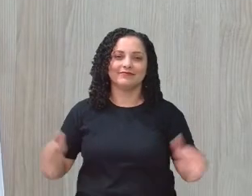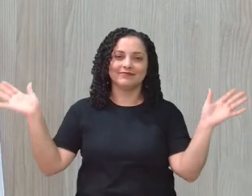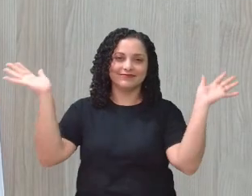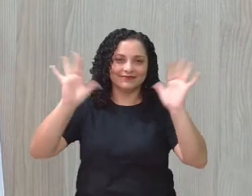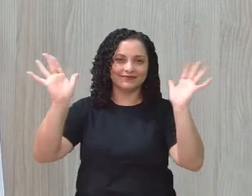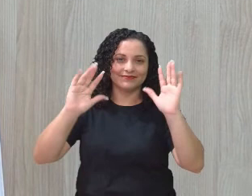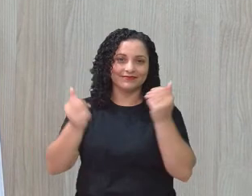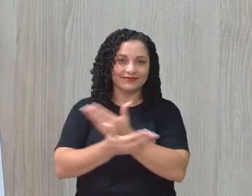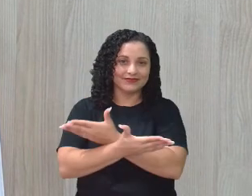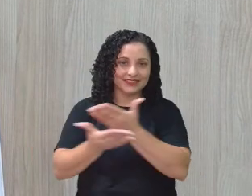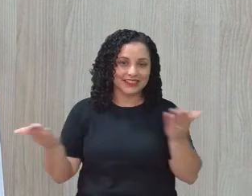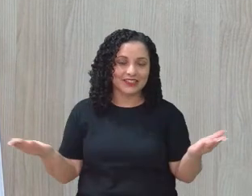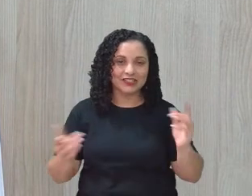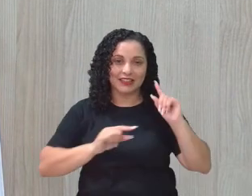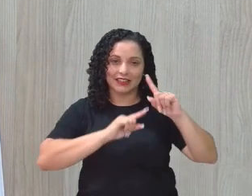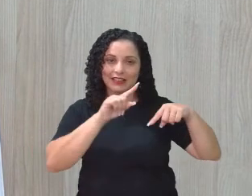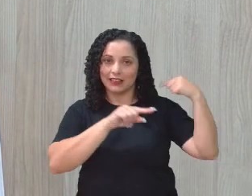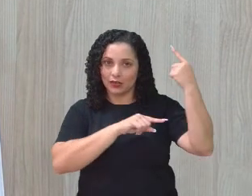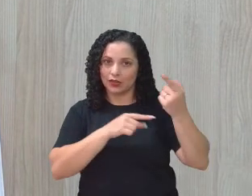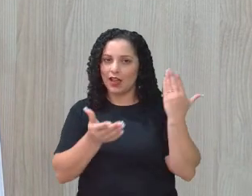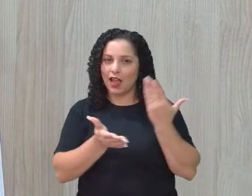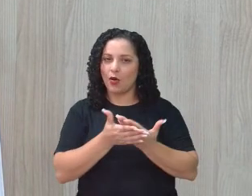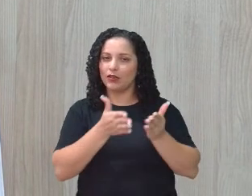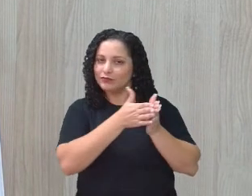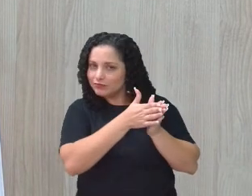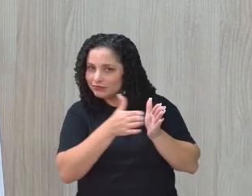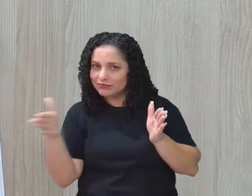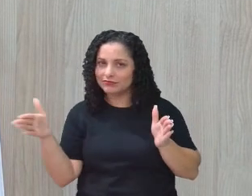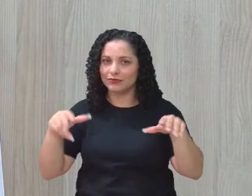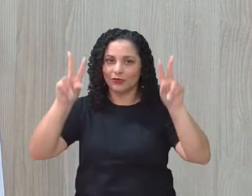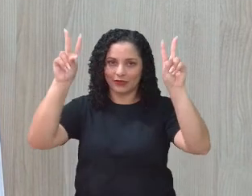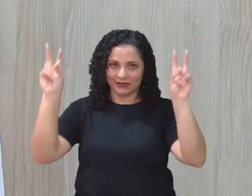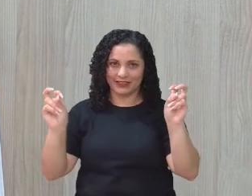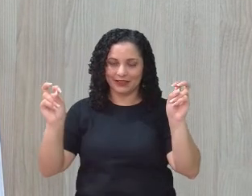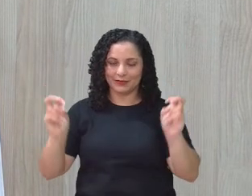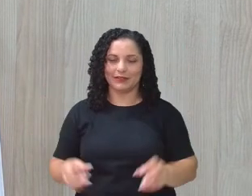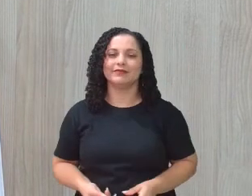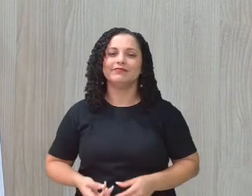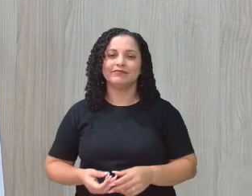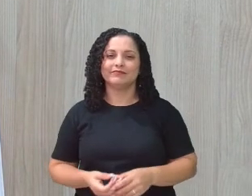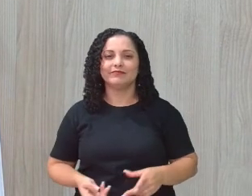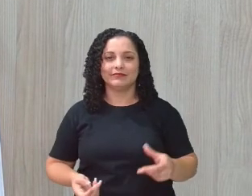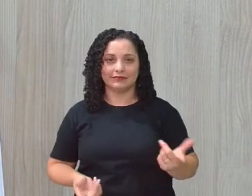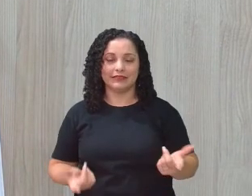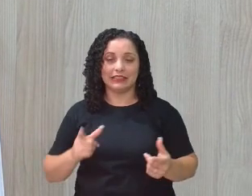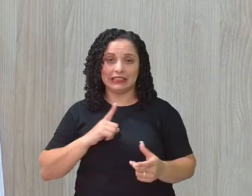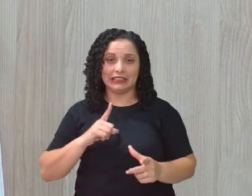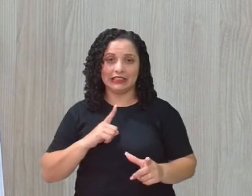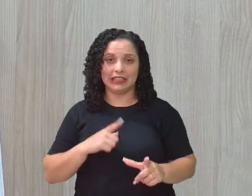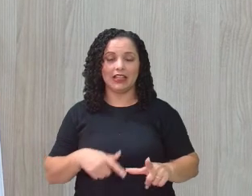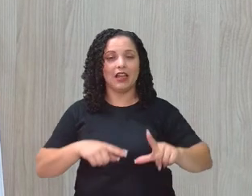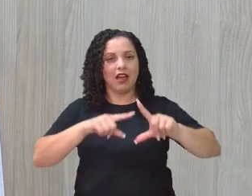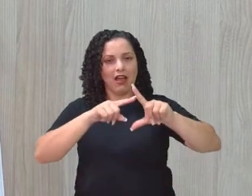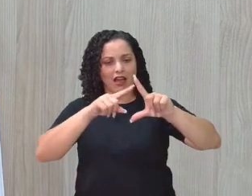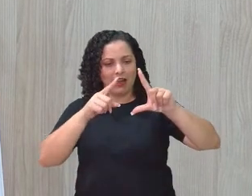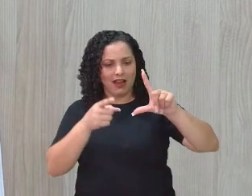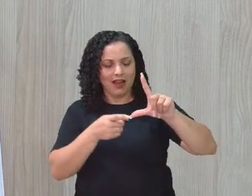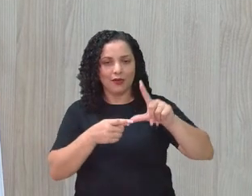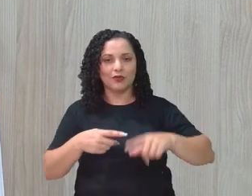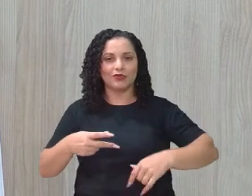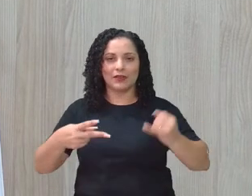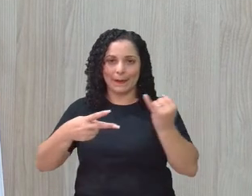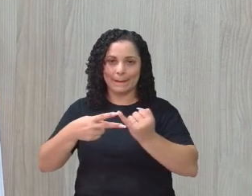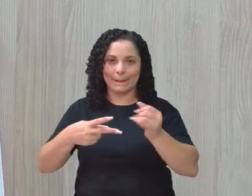Tchauzinho, pessoal. Na próxima aula a gente continua esse assunto, tá? Ângulos, polígonos, tá